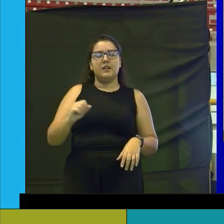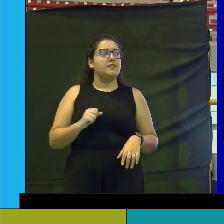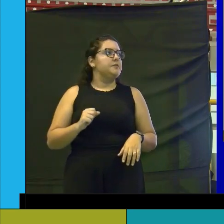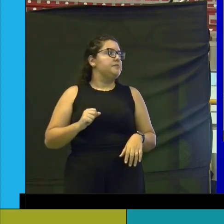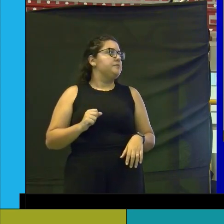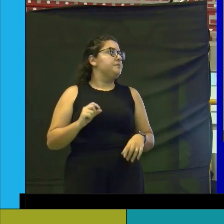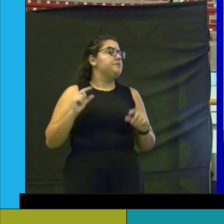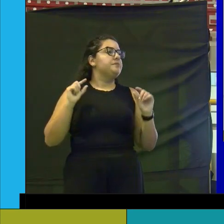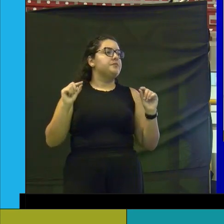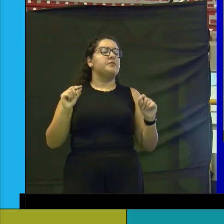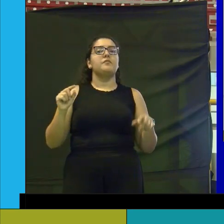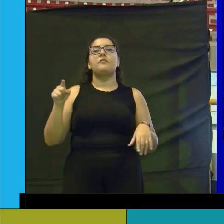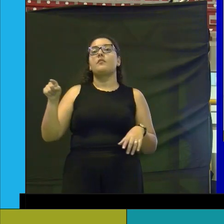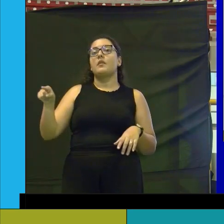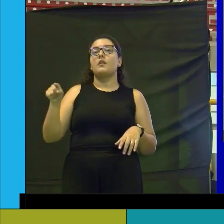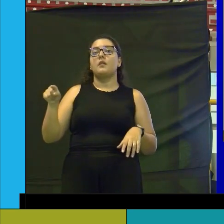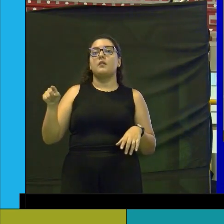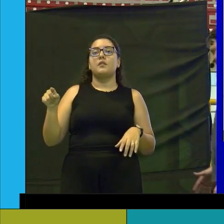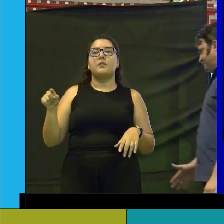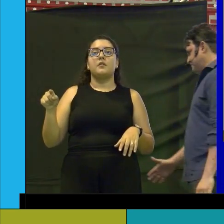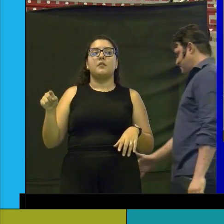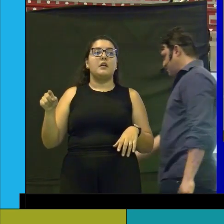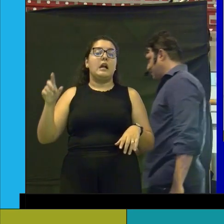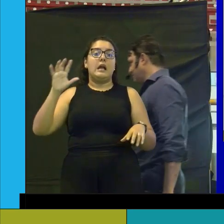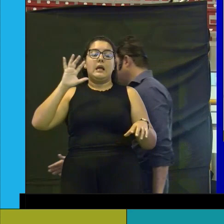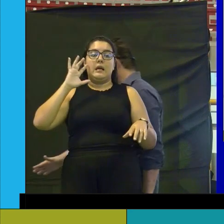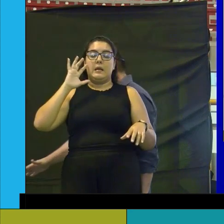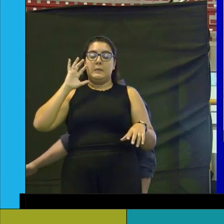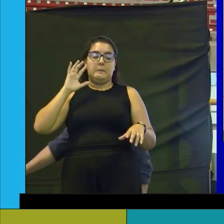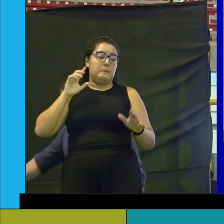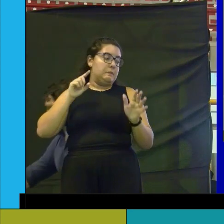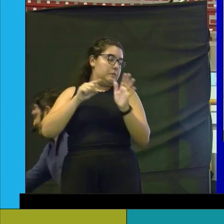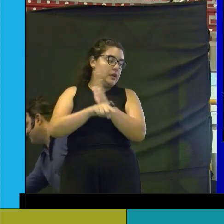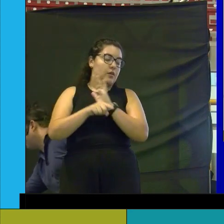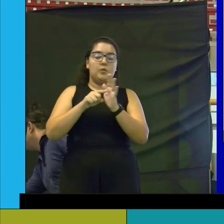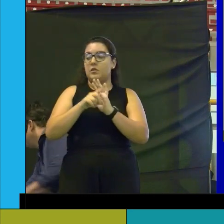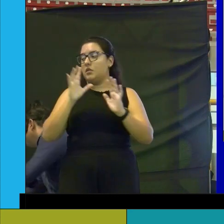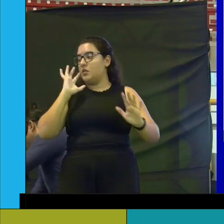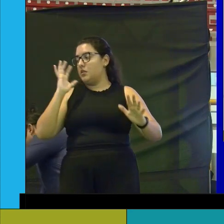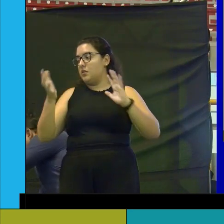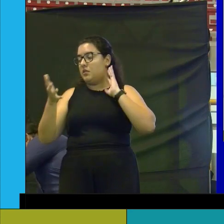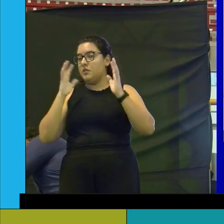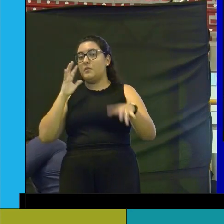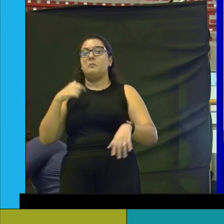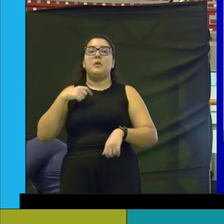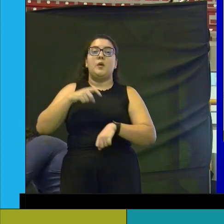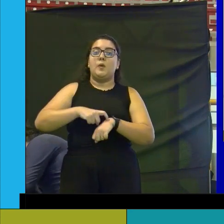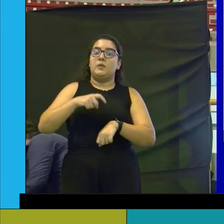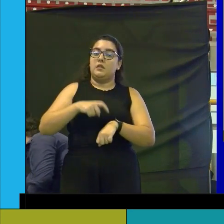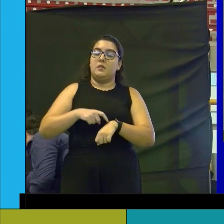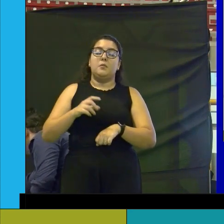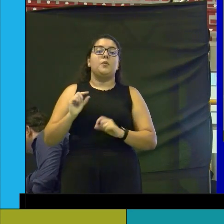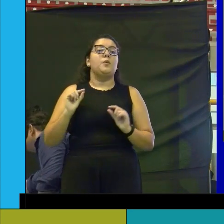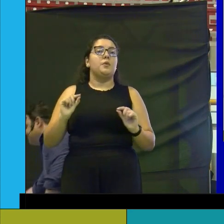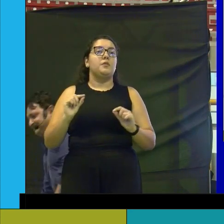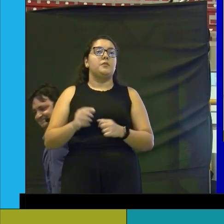Mas, pessoal, eu resolvendo essa questão, eu nem perderia meu tempo lendo o Tá texto. lindo,